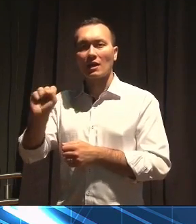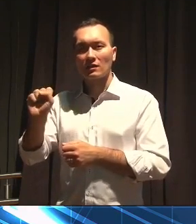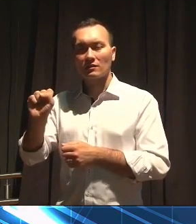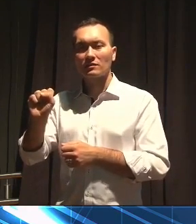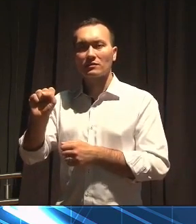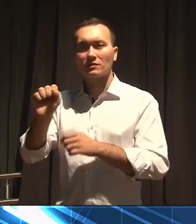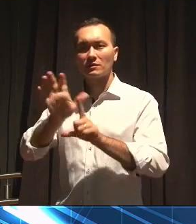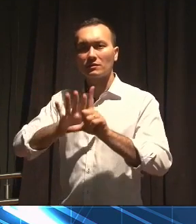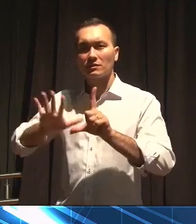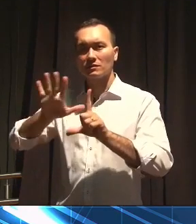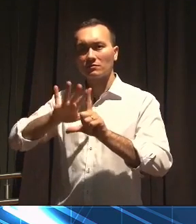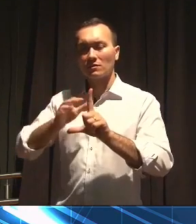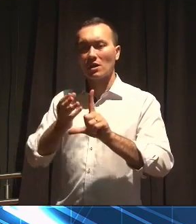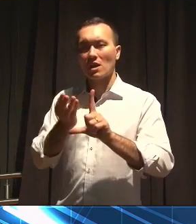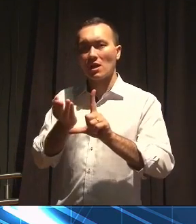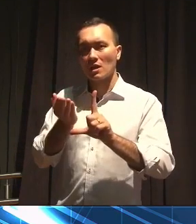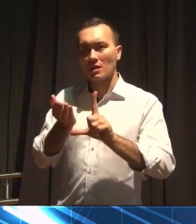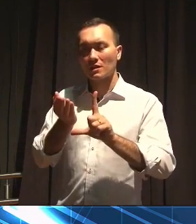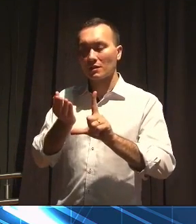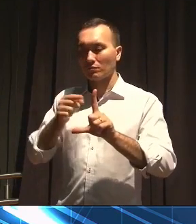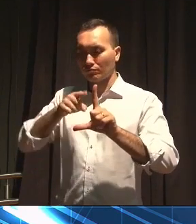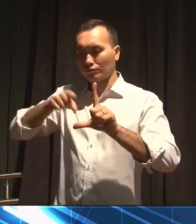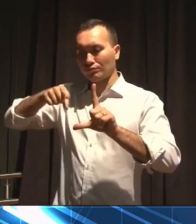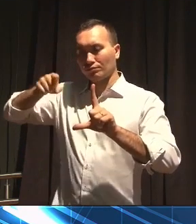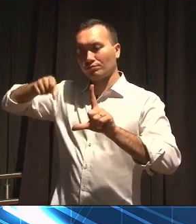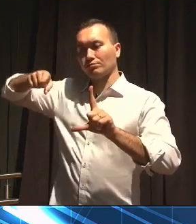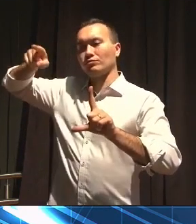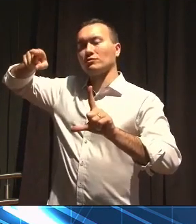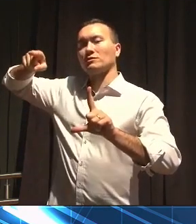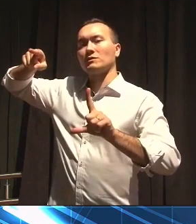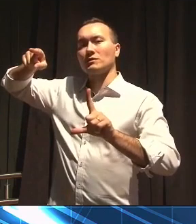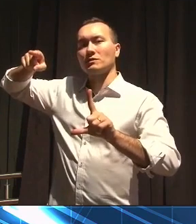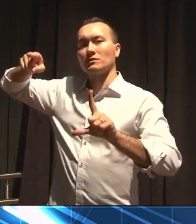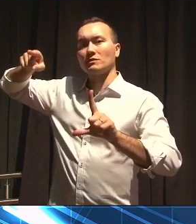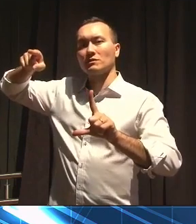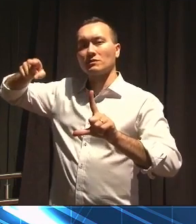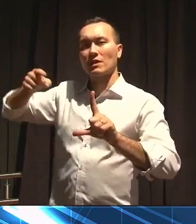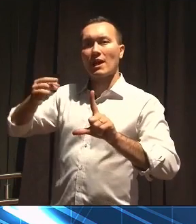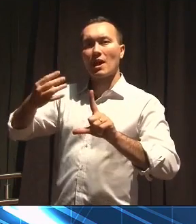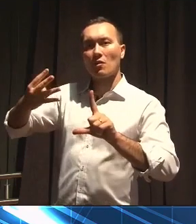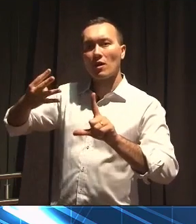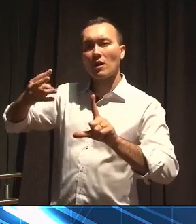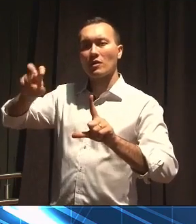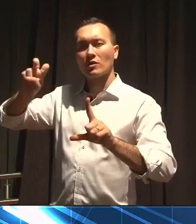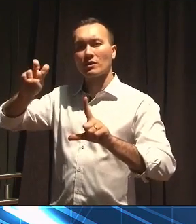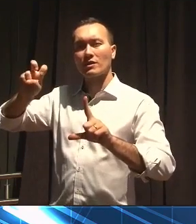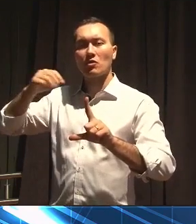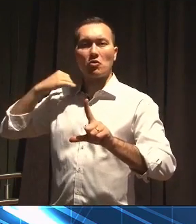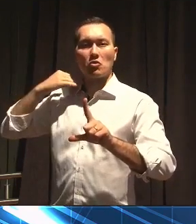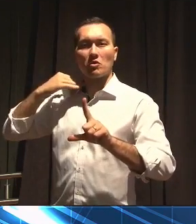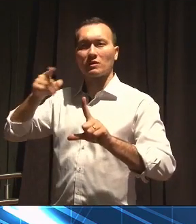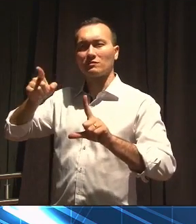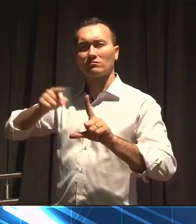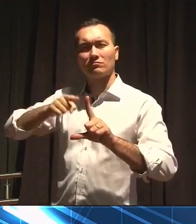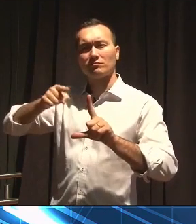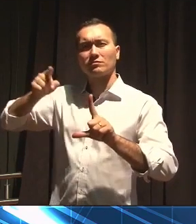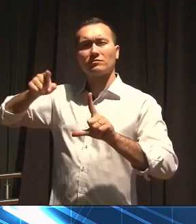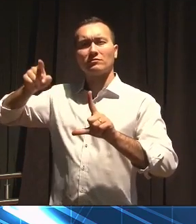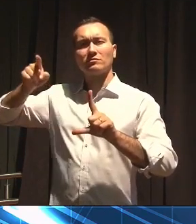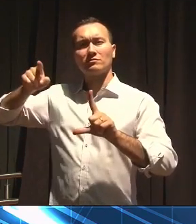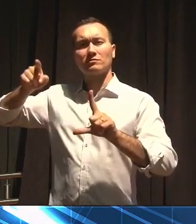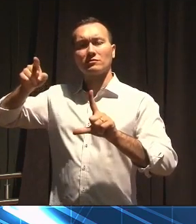tempos de recursos, de conta. E ele começou a figurar lá entre os top 5 de toda a empresa, de todo o banco. Então, imagina que em